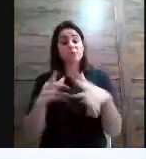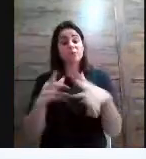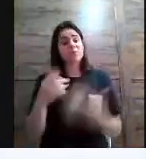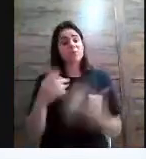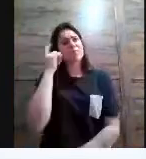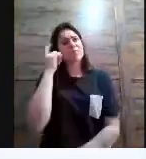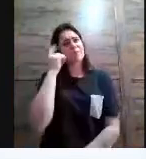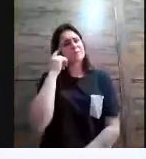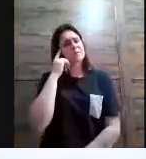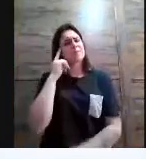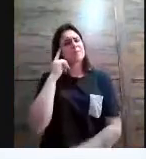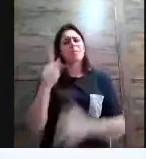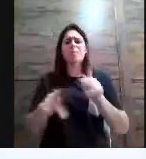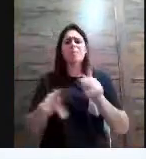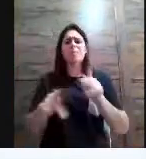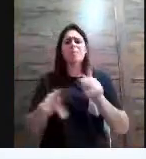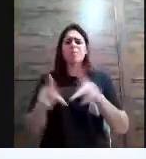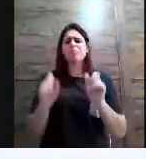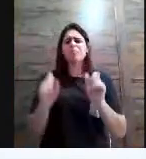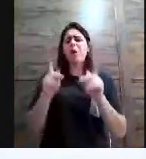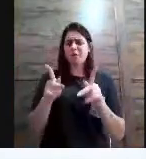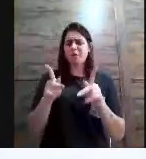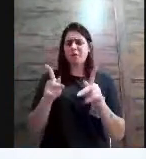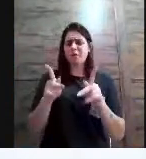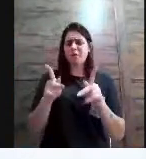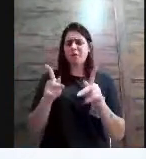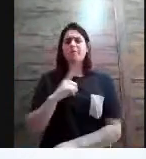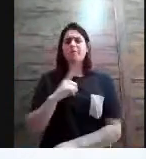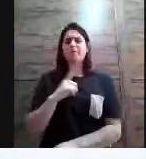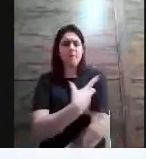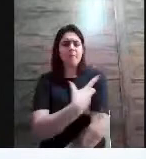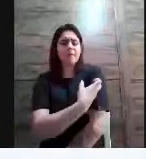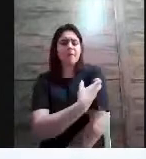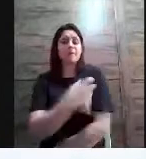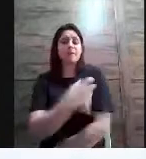que haja uma vacina, quando é que eu vou ter acesso a ela? Né?